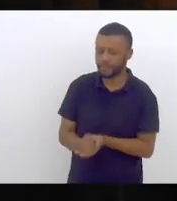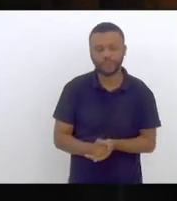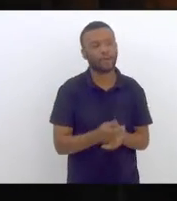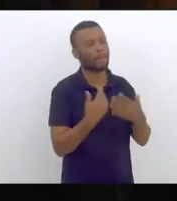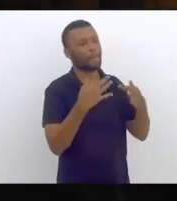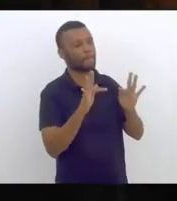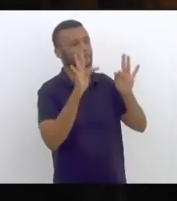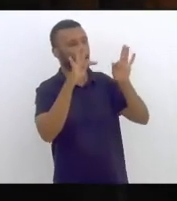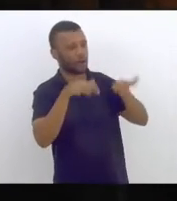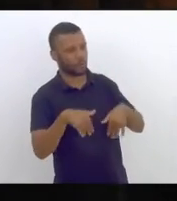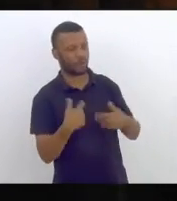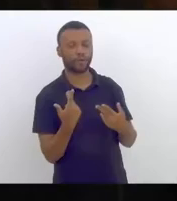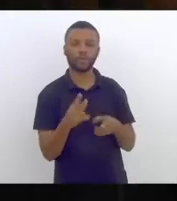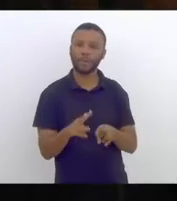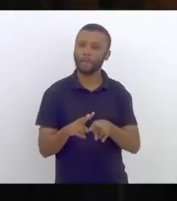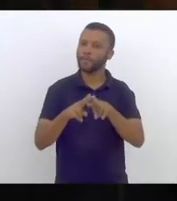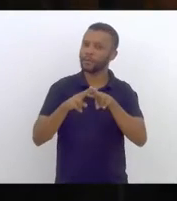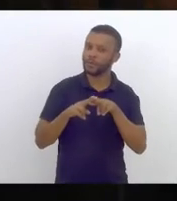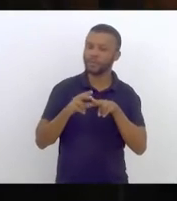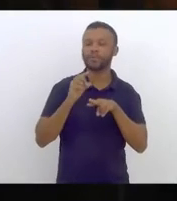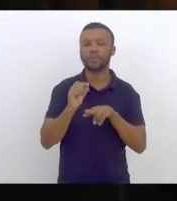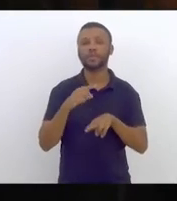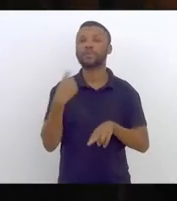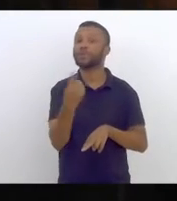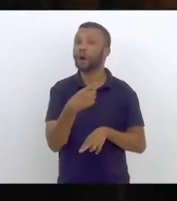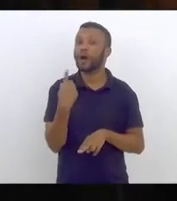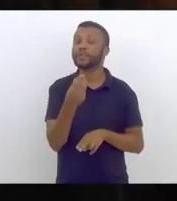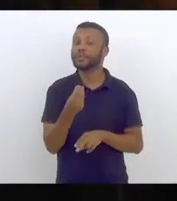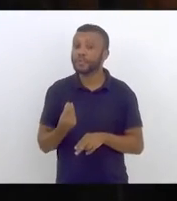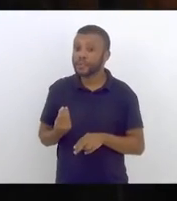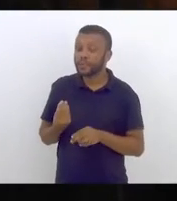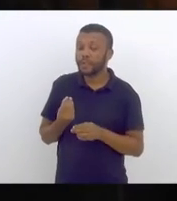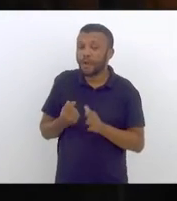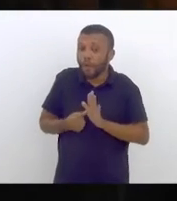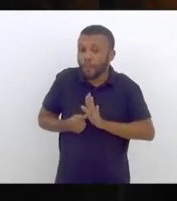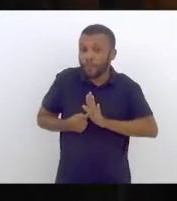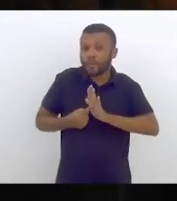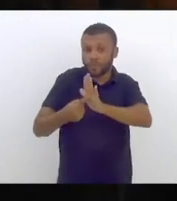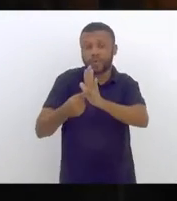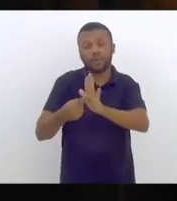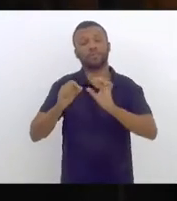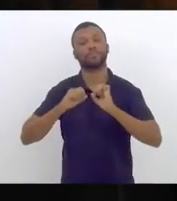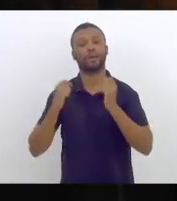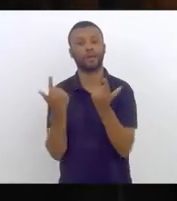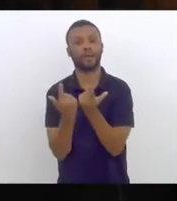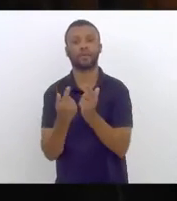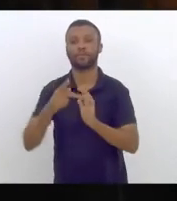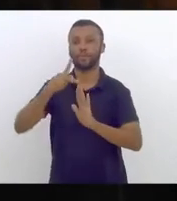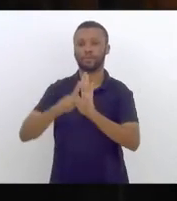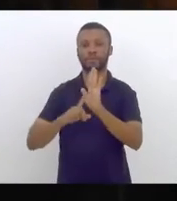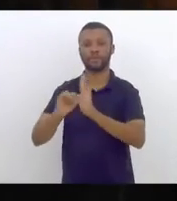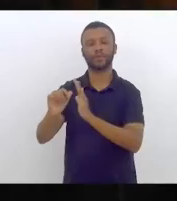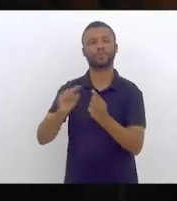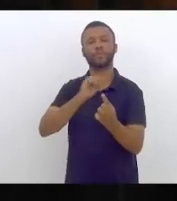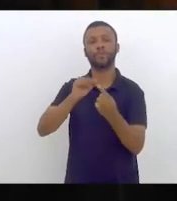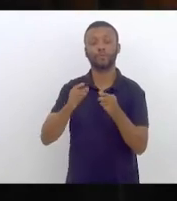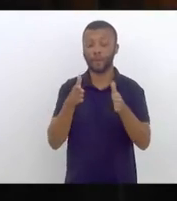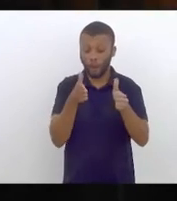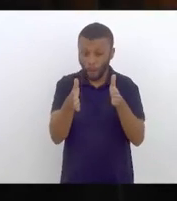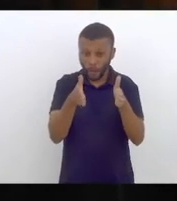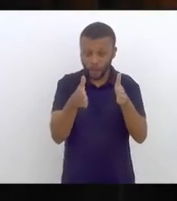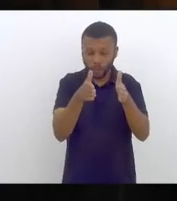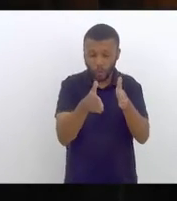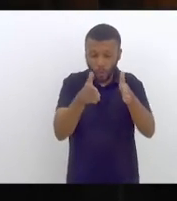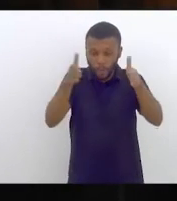concluir, portanto, entregamos a essa casa um projeto de lei para a prorrogação